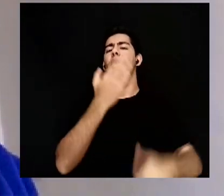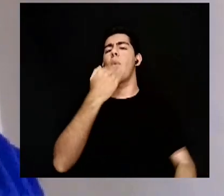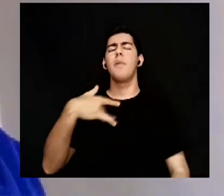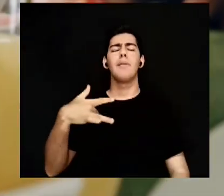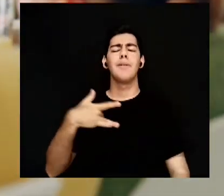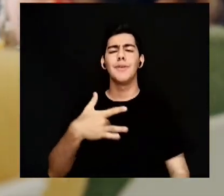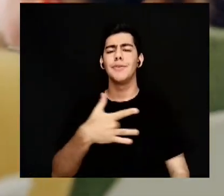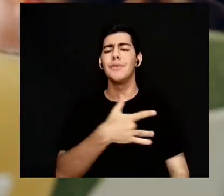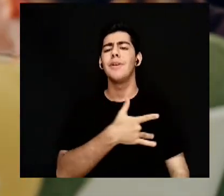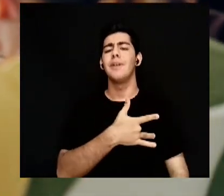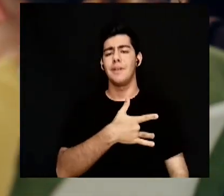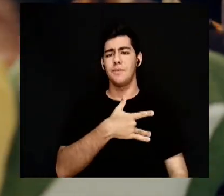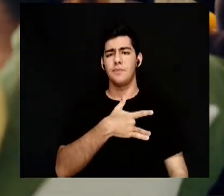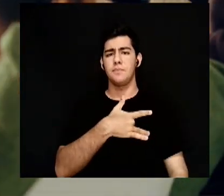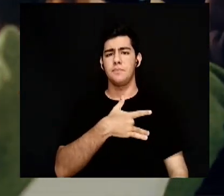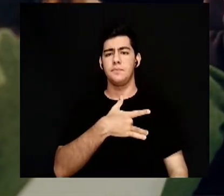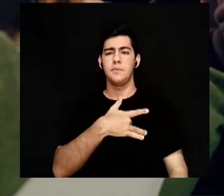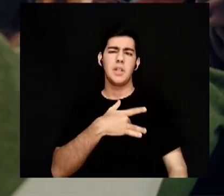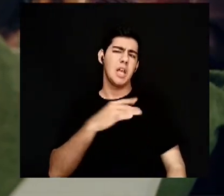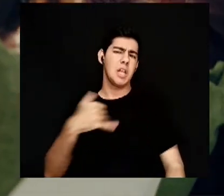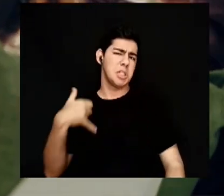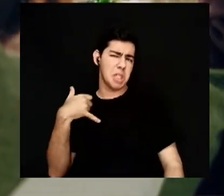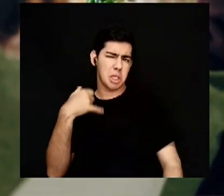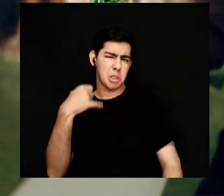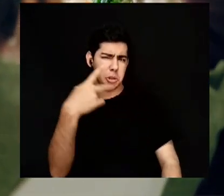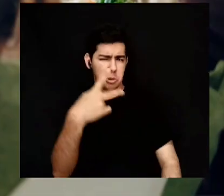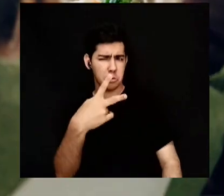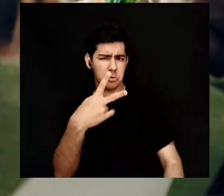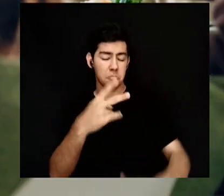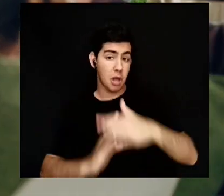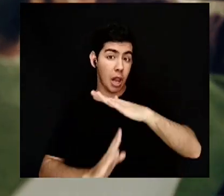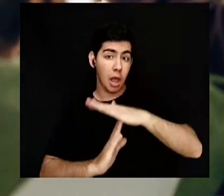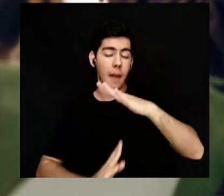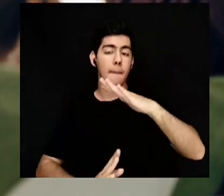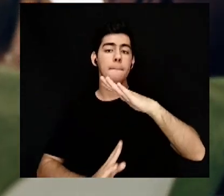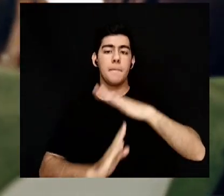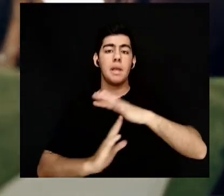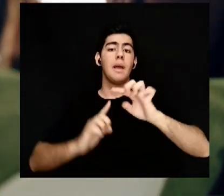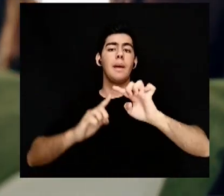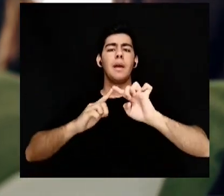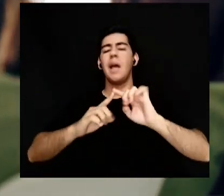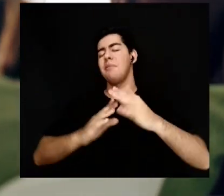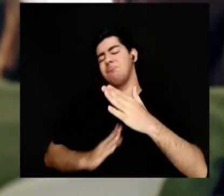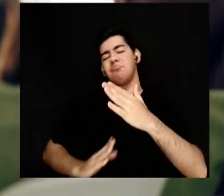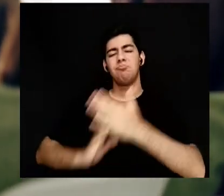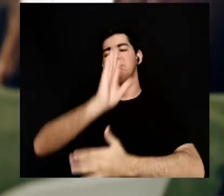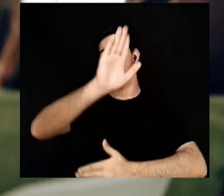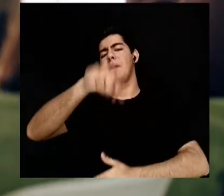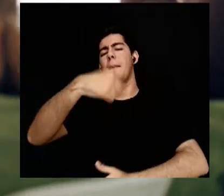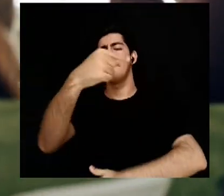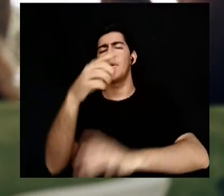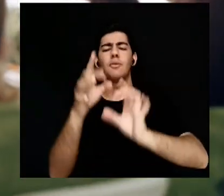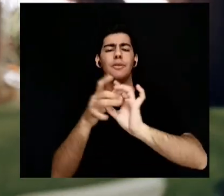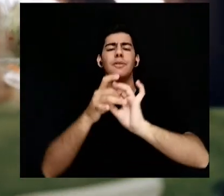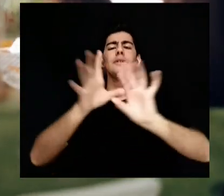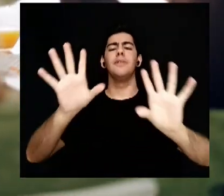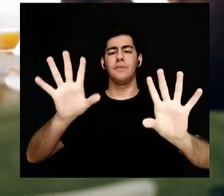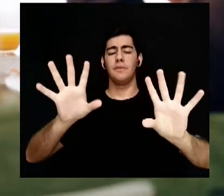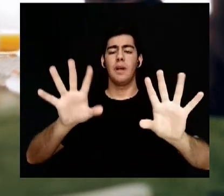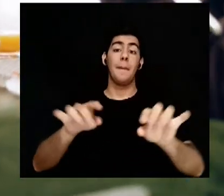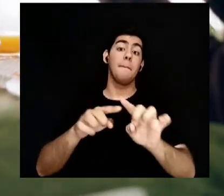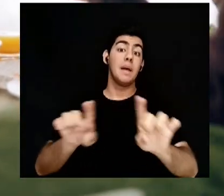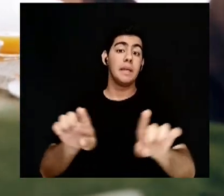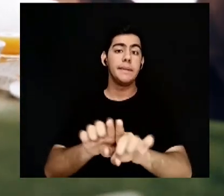2 anos de idade. E depois, realmente, né, o ideal é manter essa cultura, né, de comida de verdade,